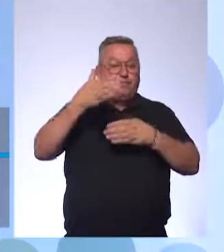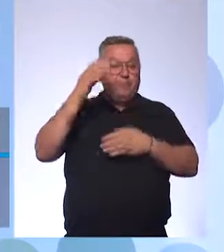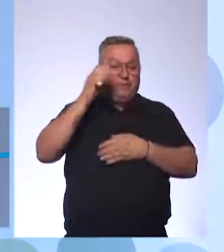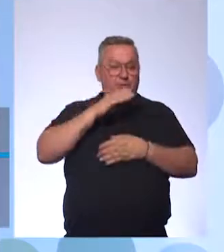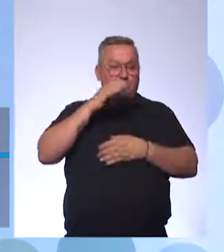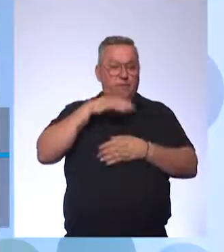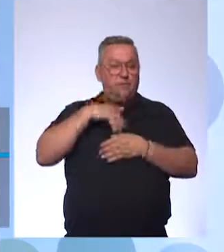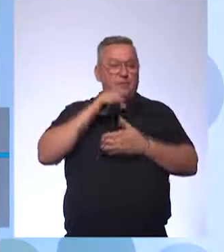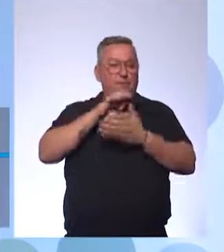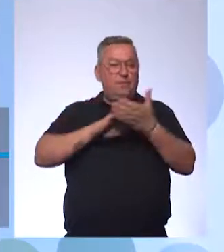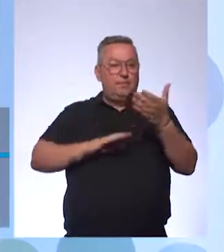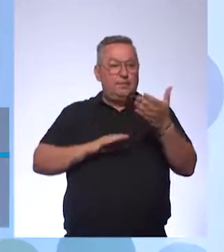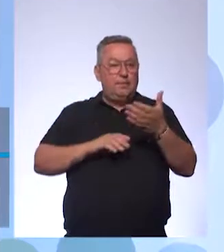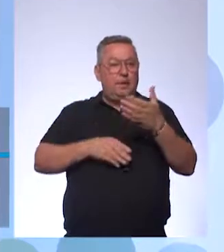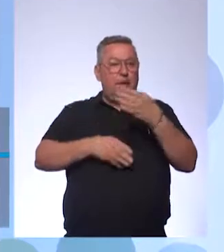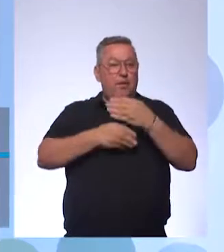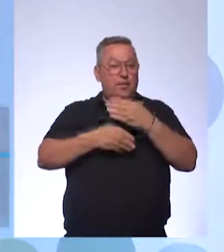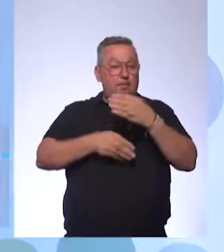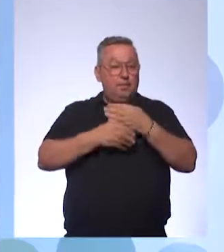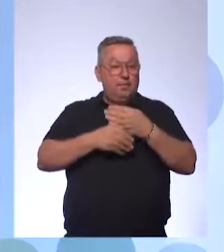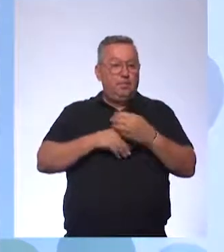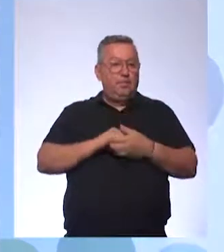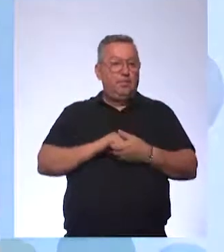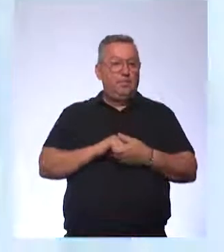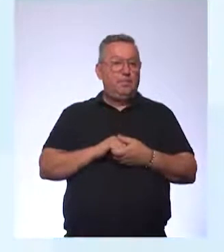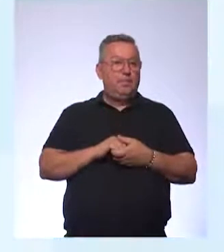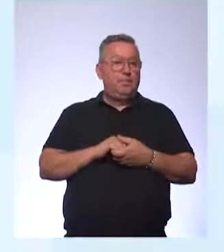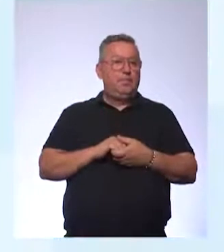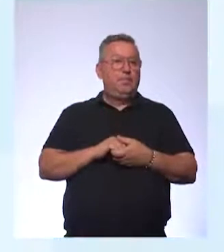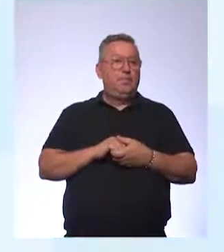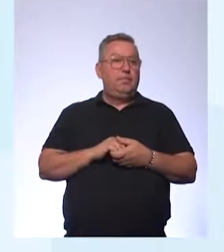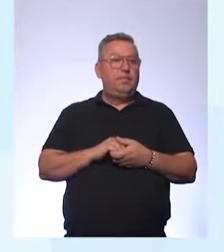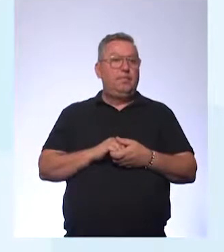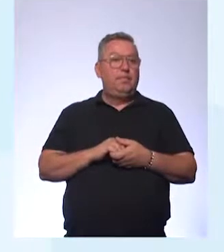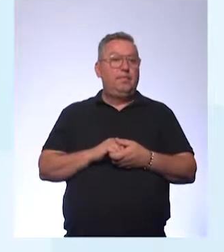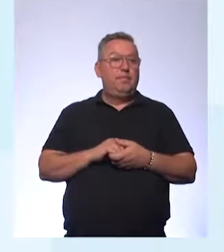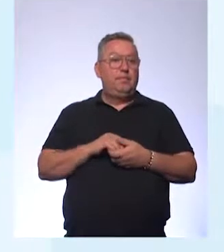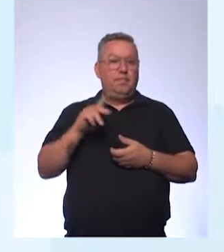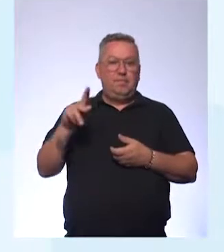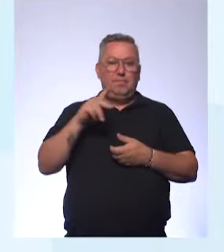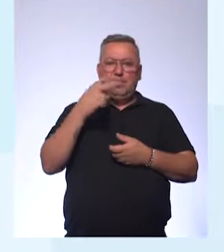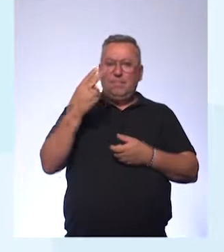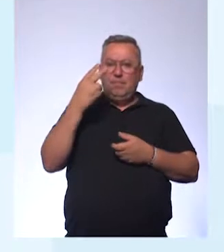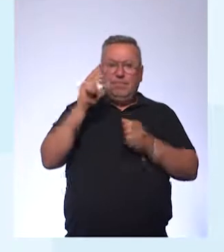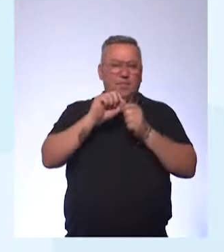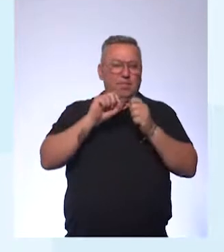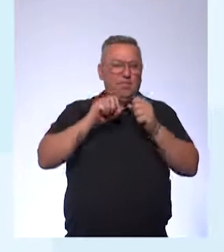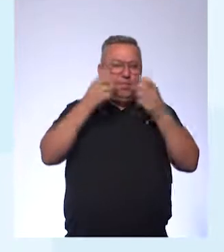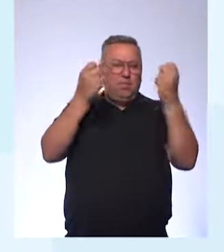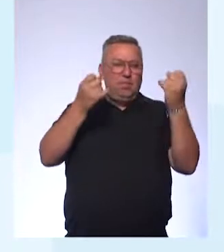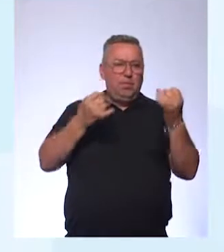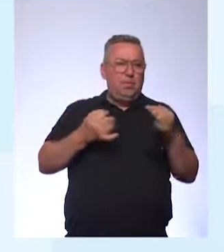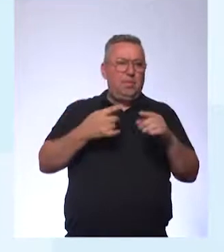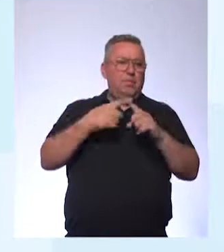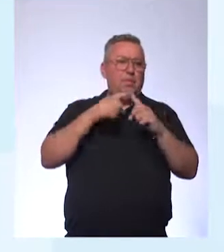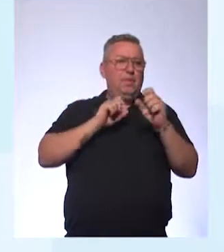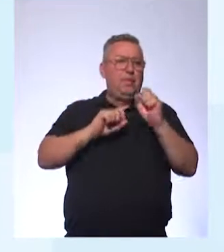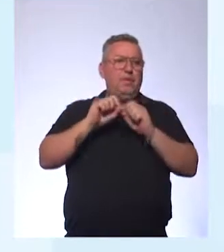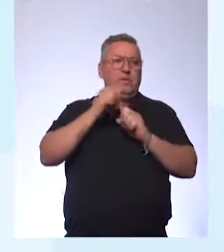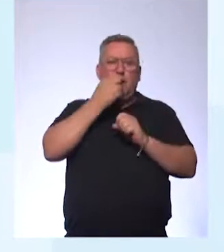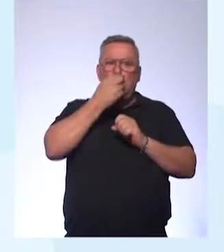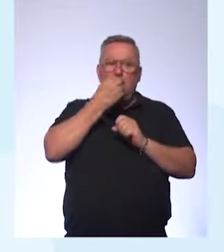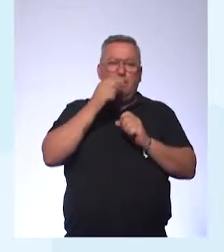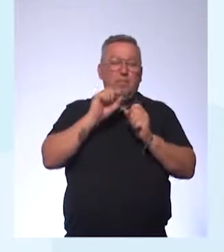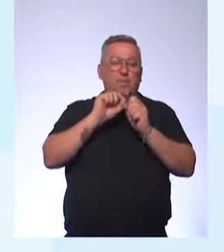rapidinho atividades complementares. Na tela. O professor não vai fazer uma explanação porque o tempo já passou, mas